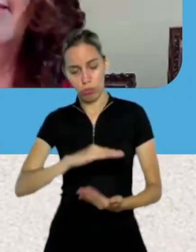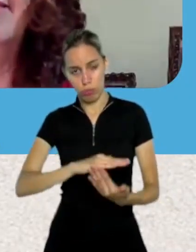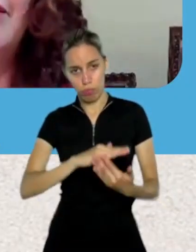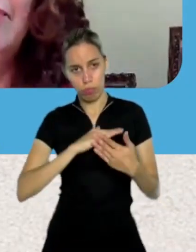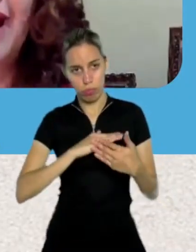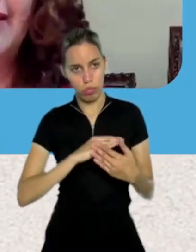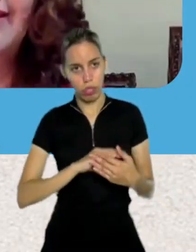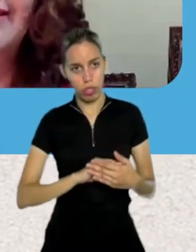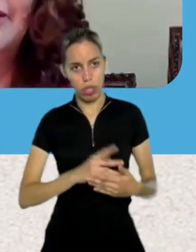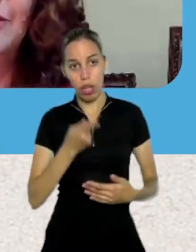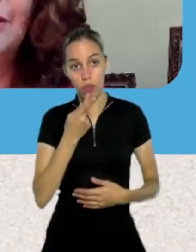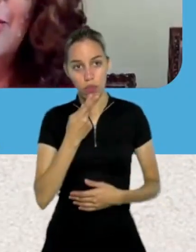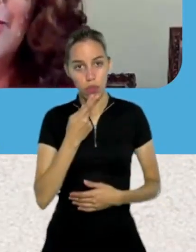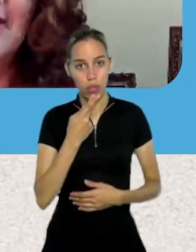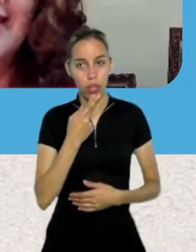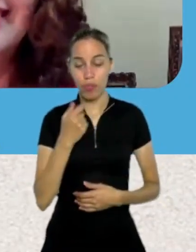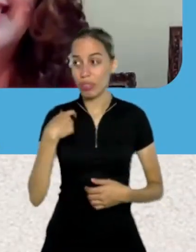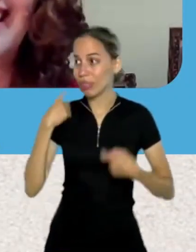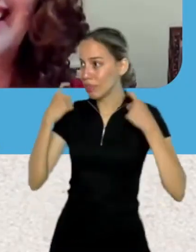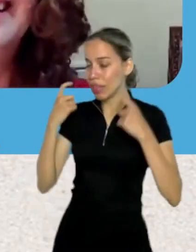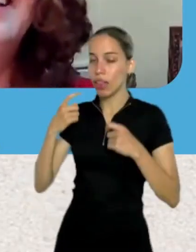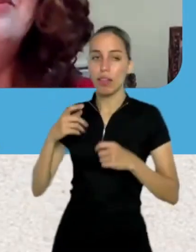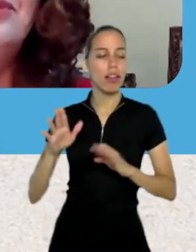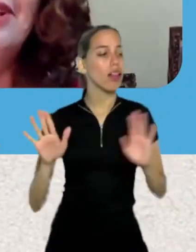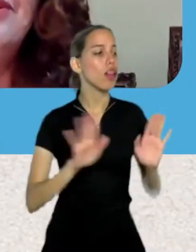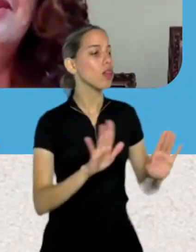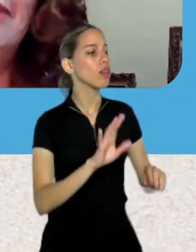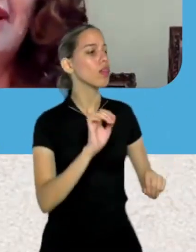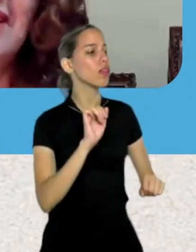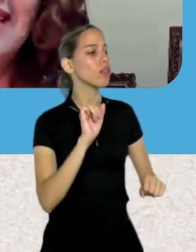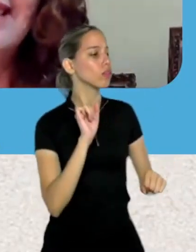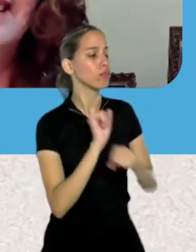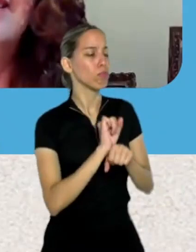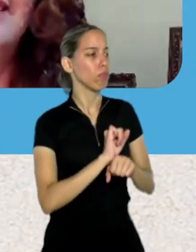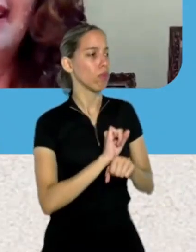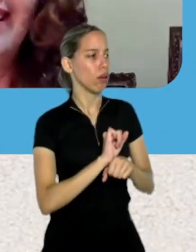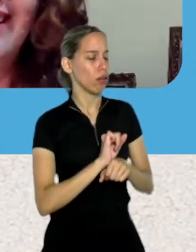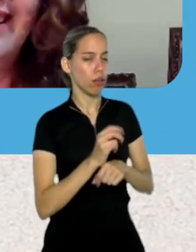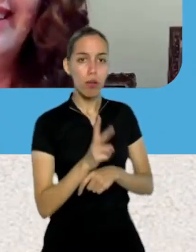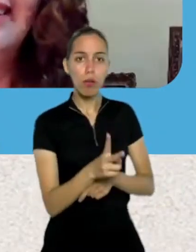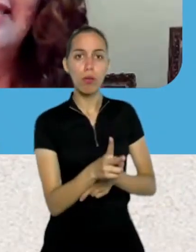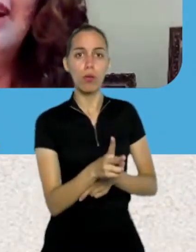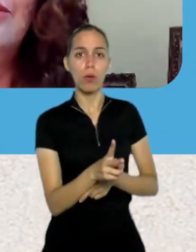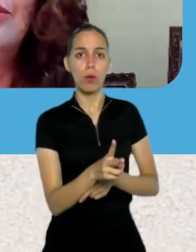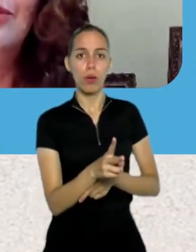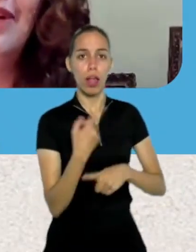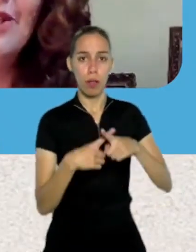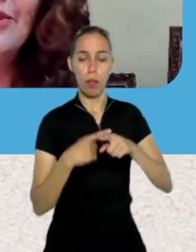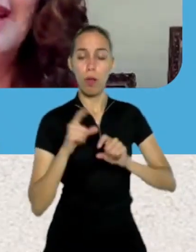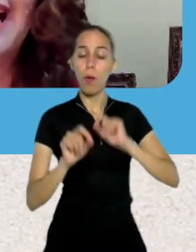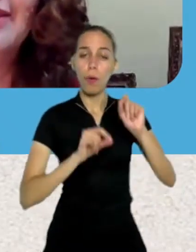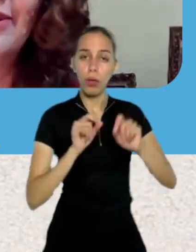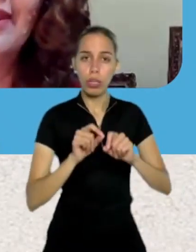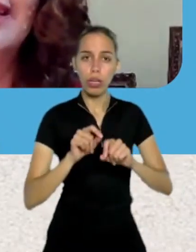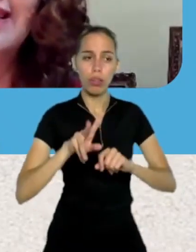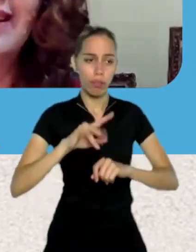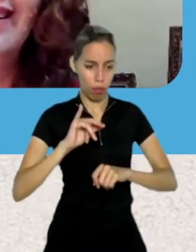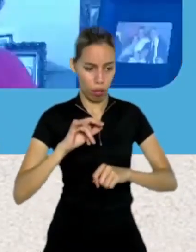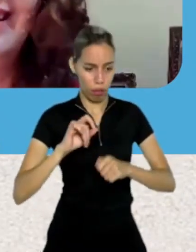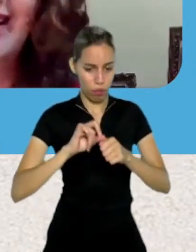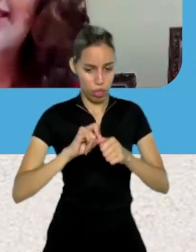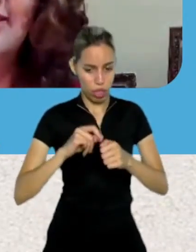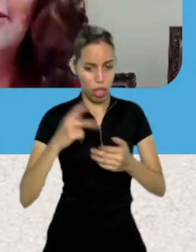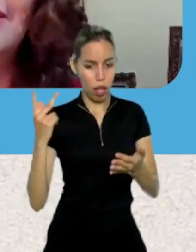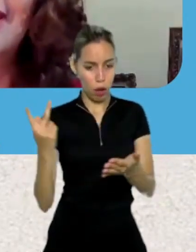pare, não pare, continua, né? Porque o que vai fazer né, o resultado